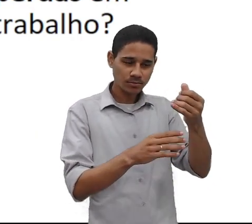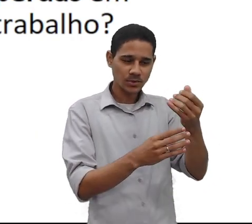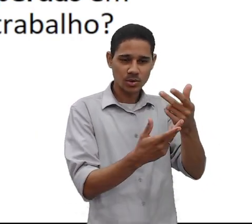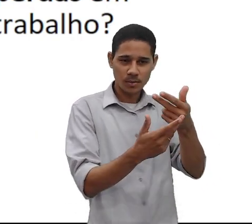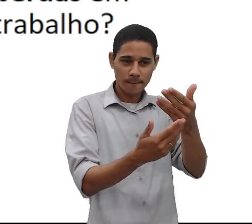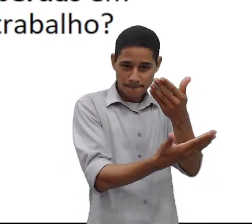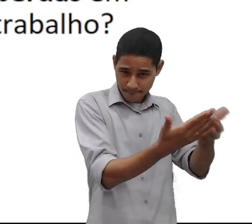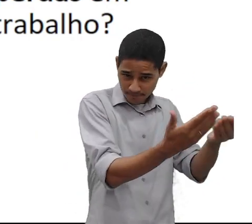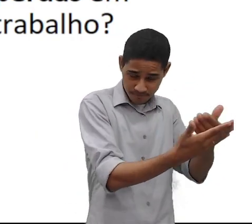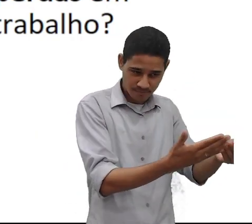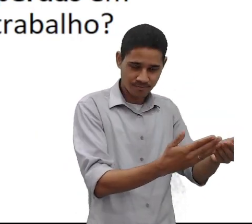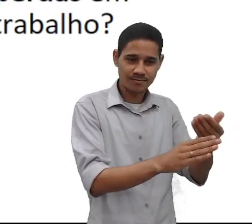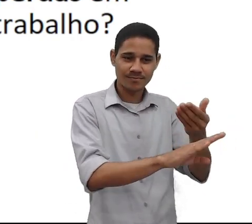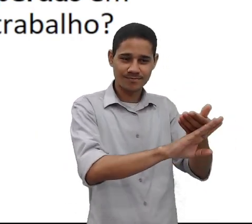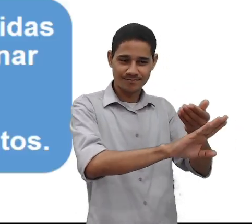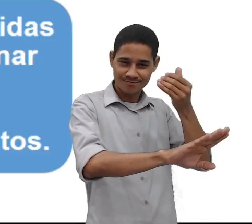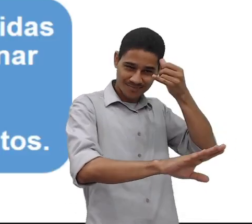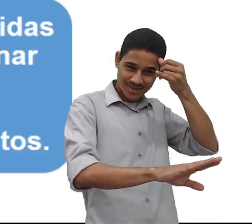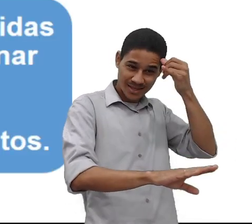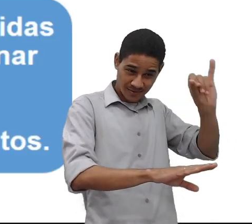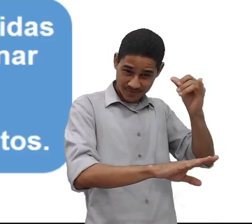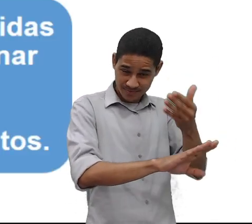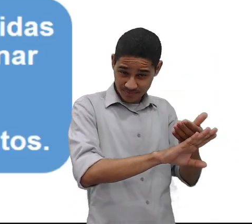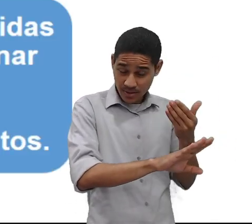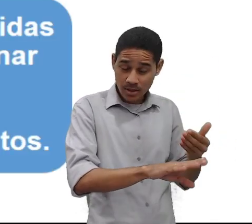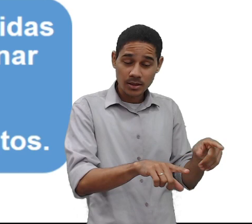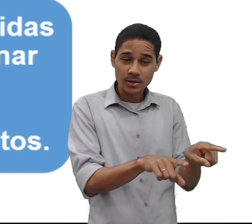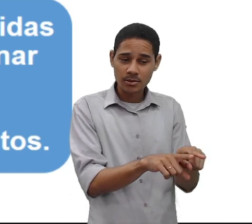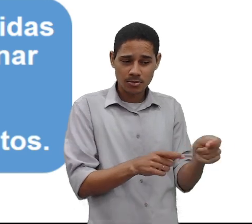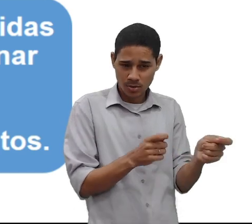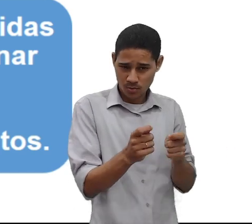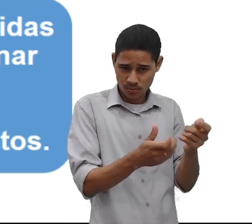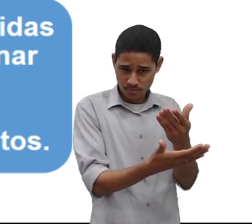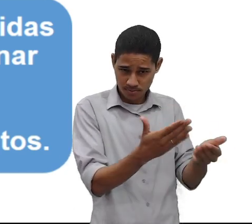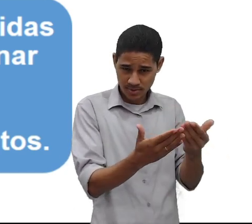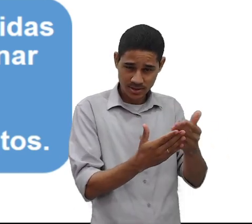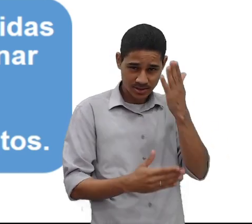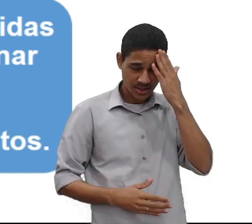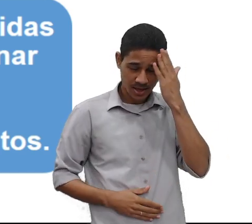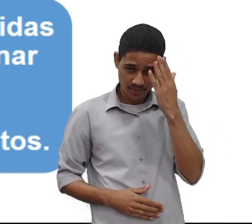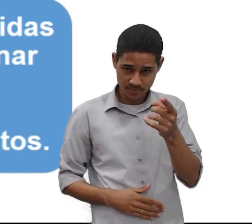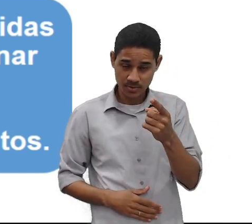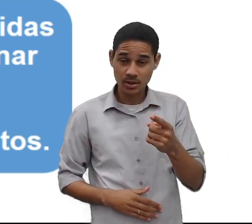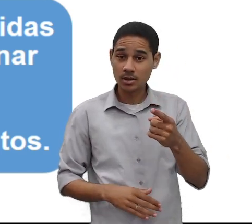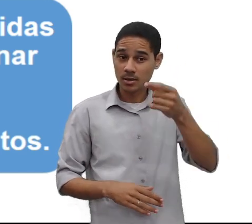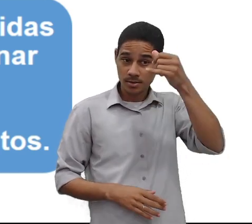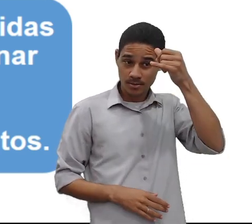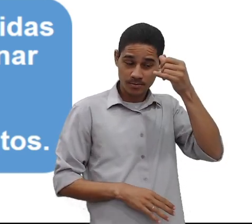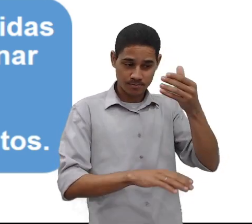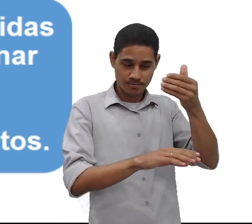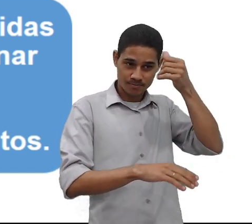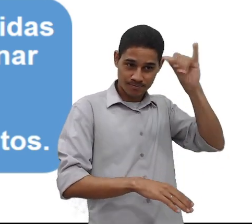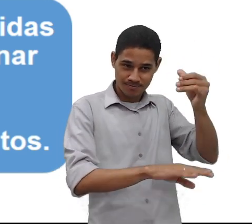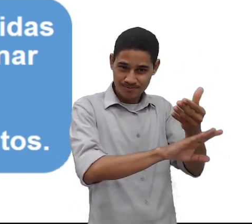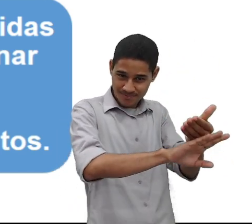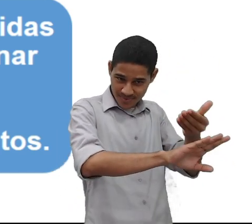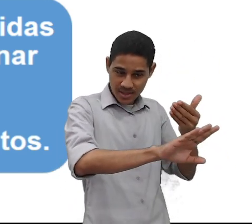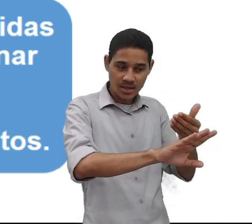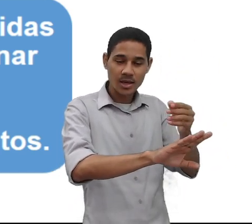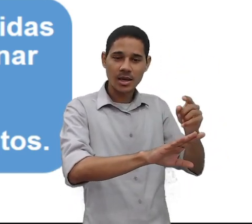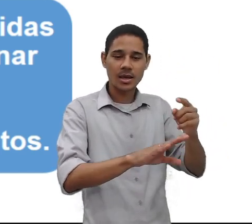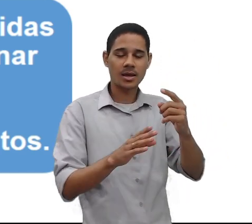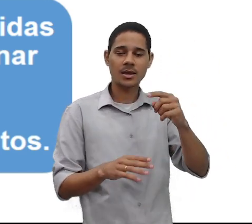Então, é o que a gente vai ver agora. Prevenção, segundo a NR1, é um conjunto de disposições